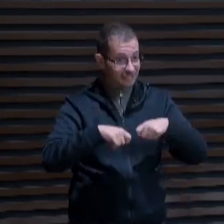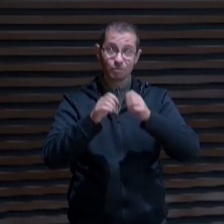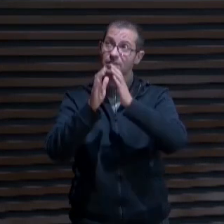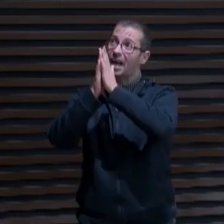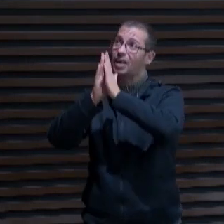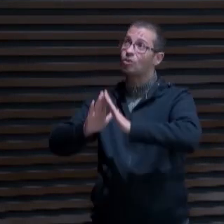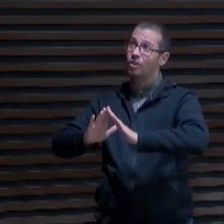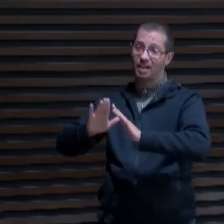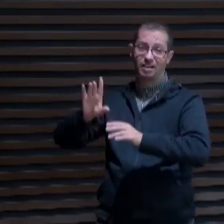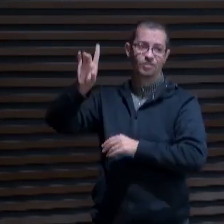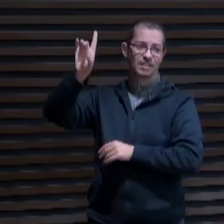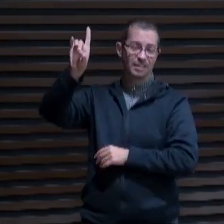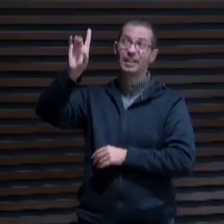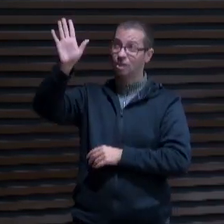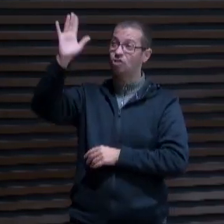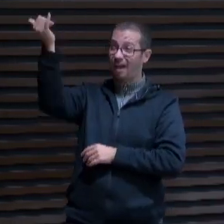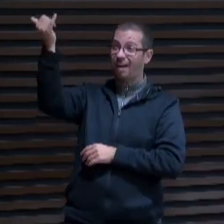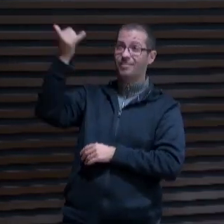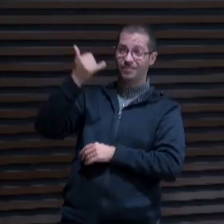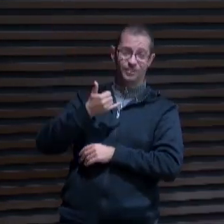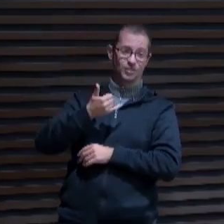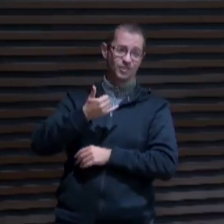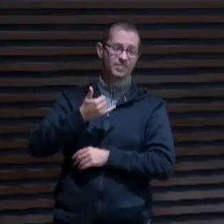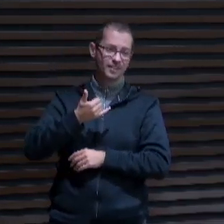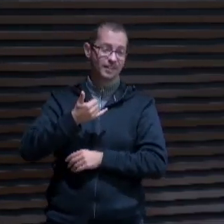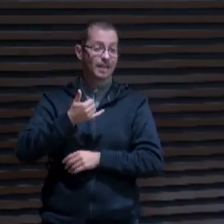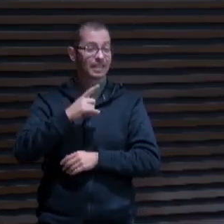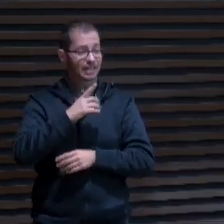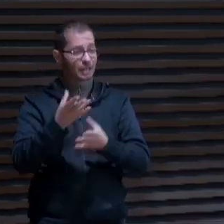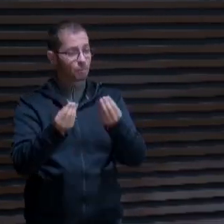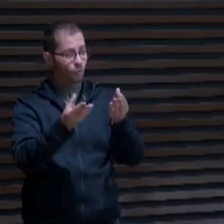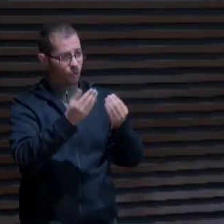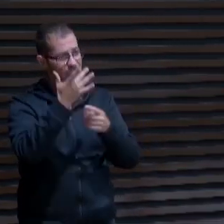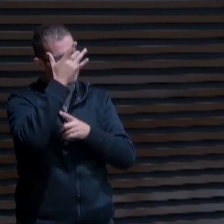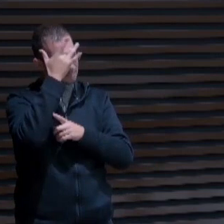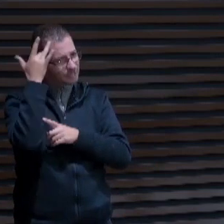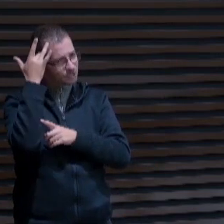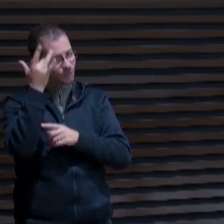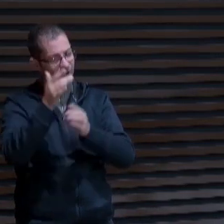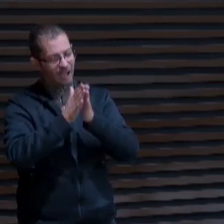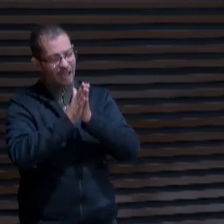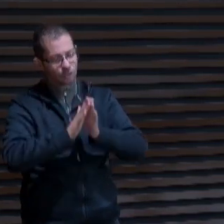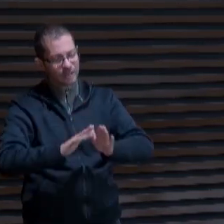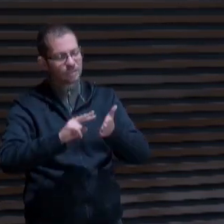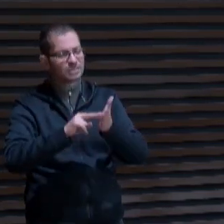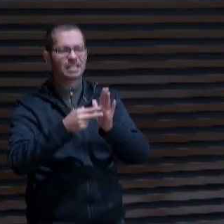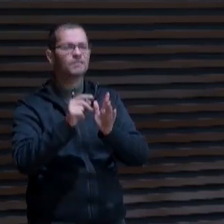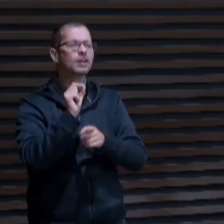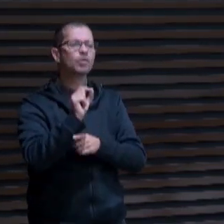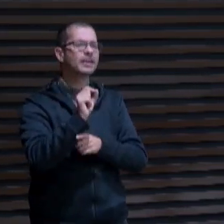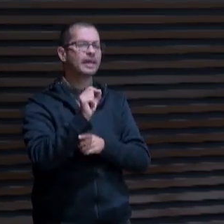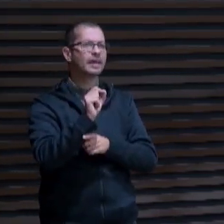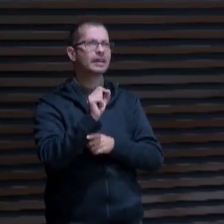Ele mesmo já prescreveu. Para muitas pessoas, a adoração significa simplesmente